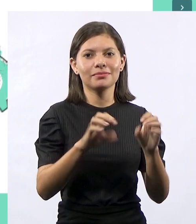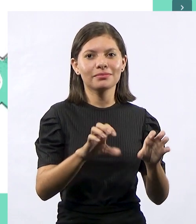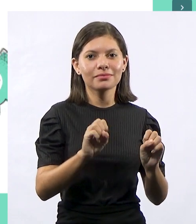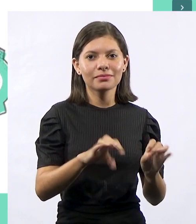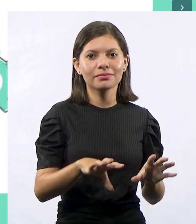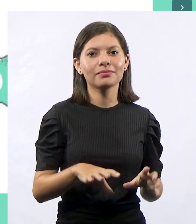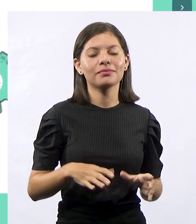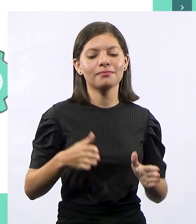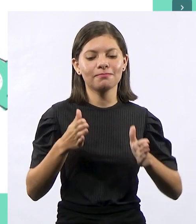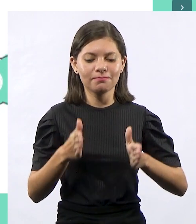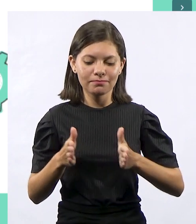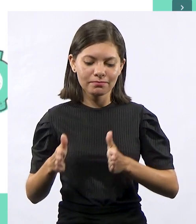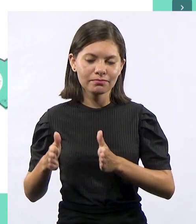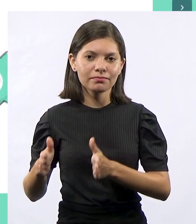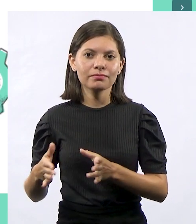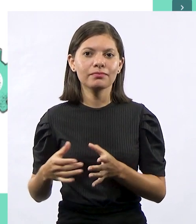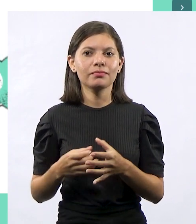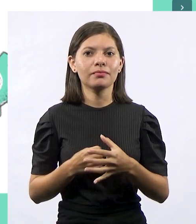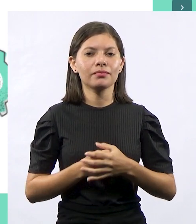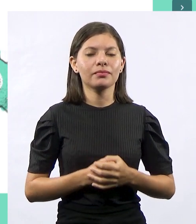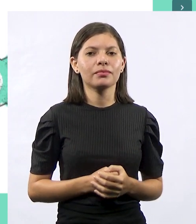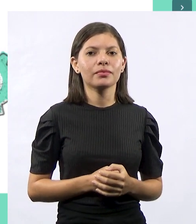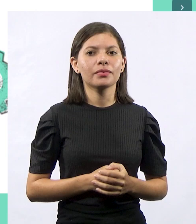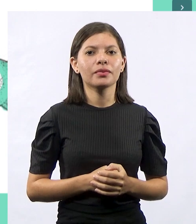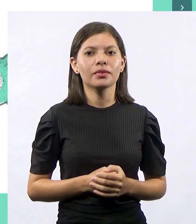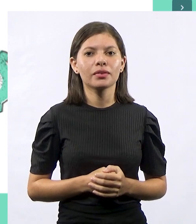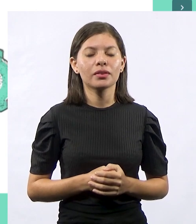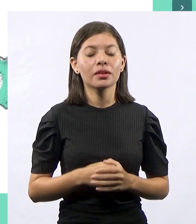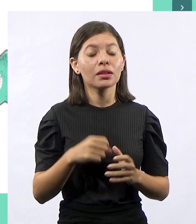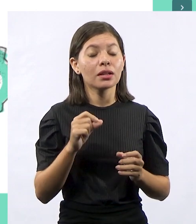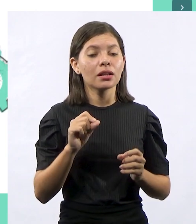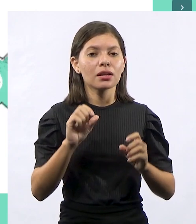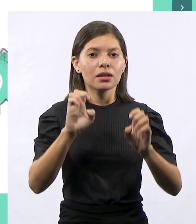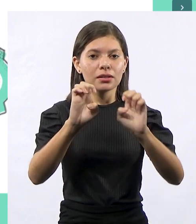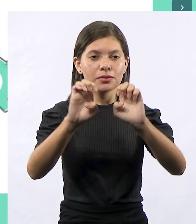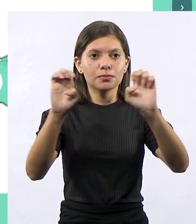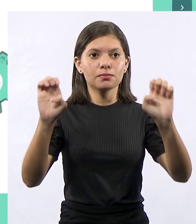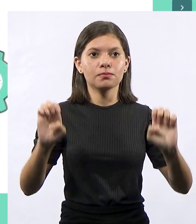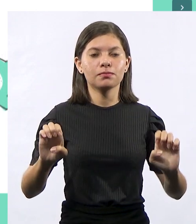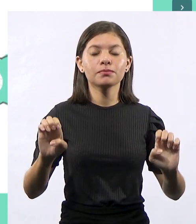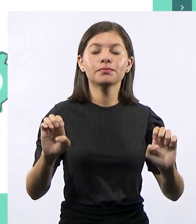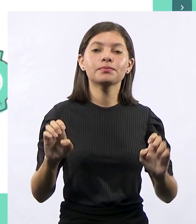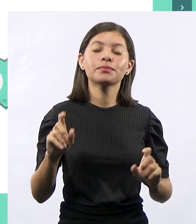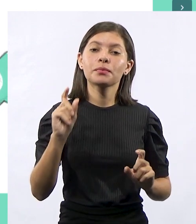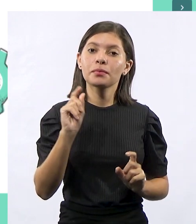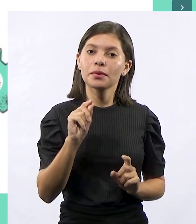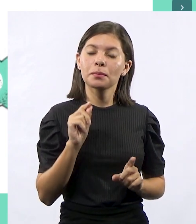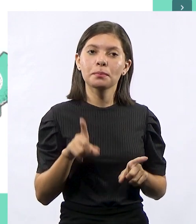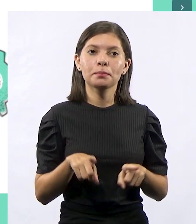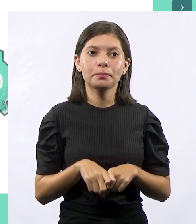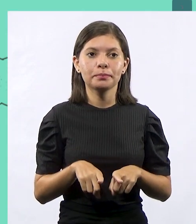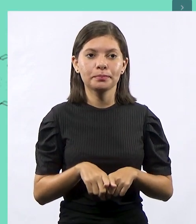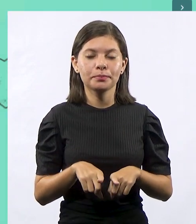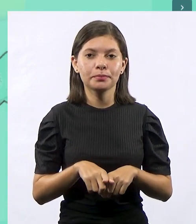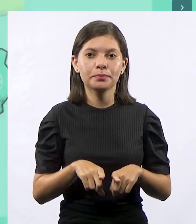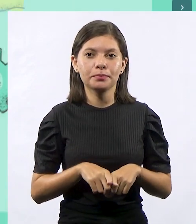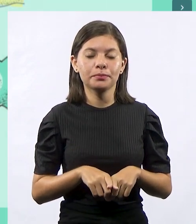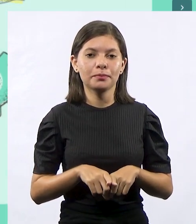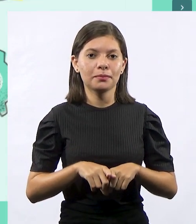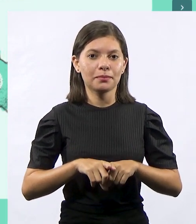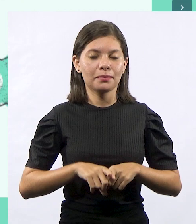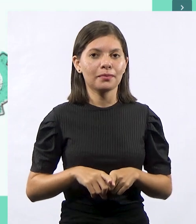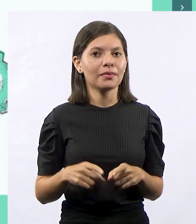princípios da educação, da organização, das incumbências e da estrutura. Além disso, a gente